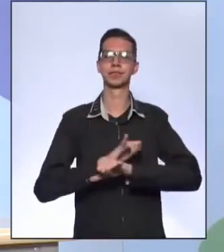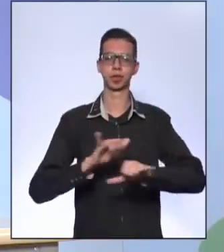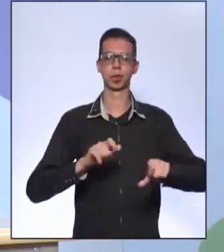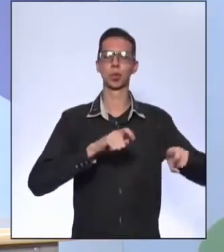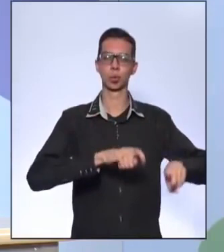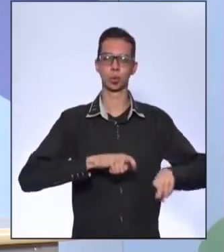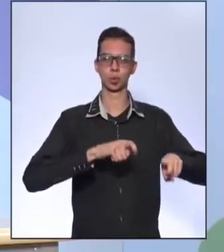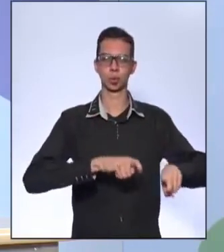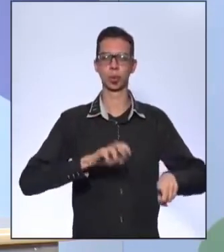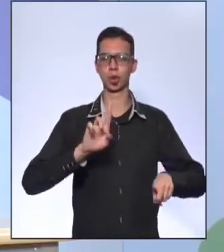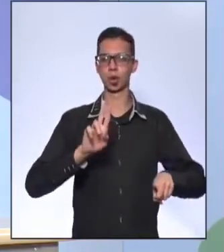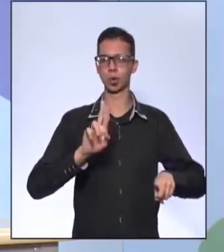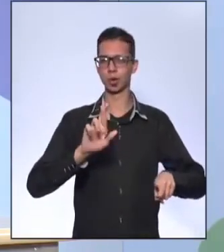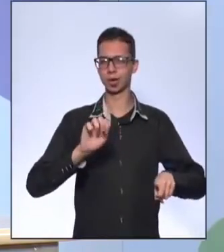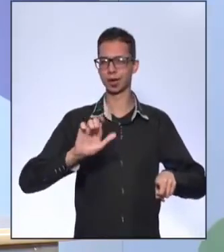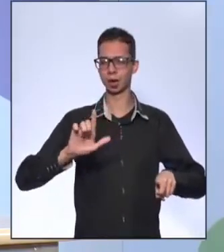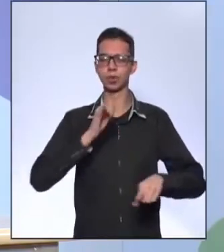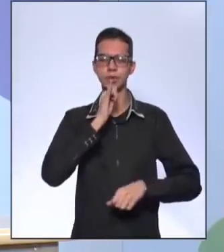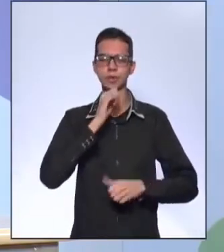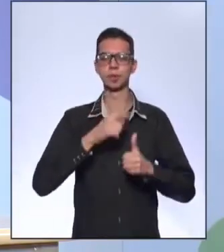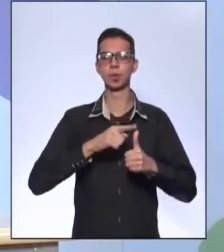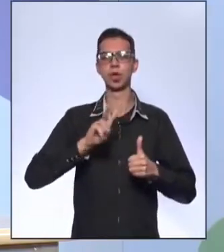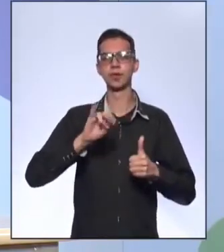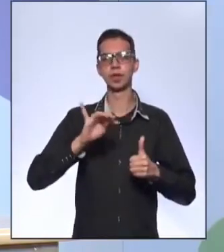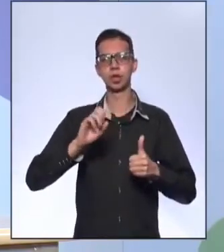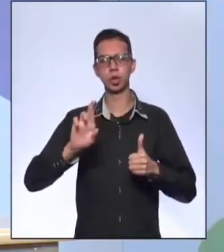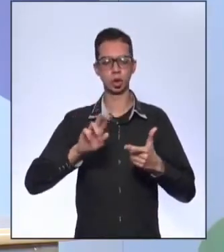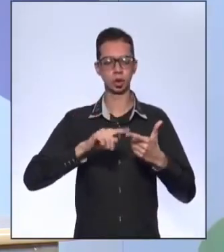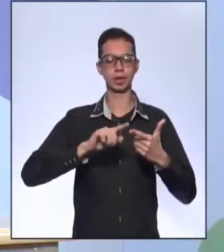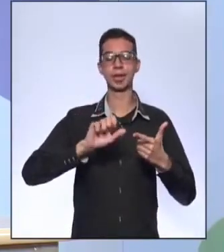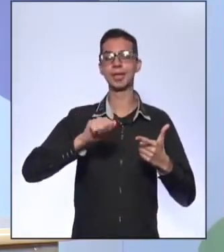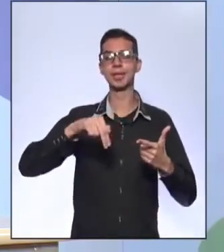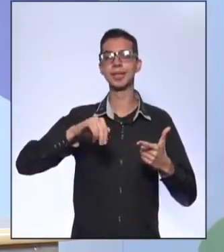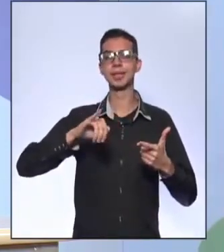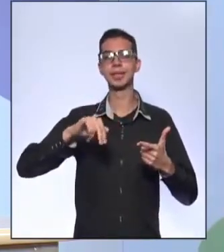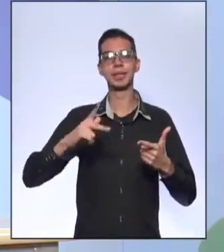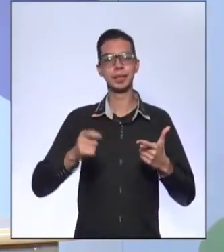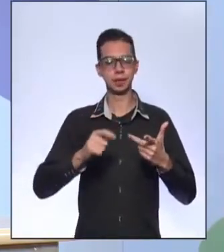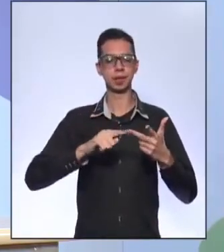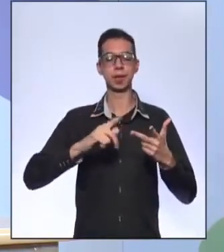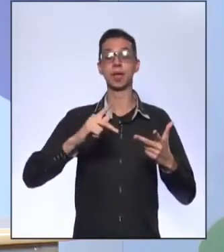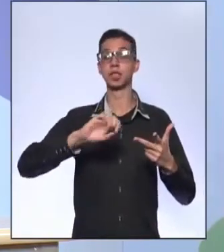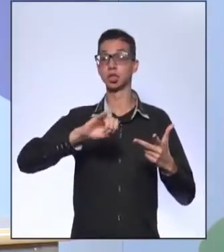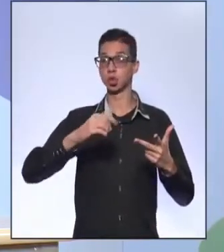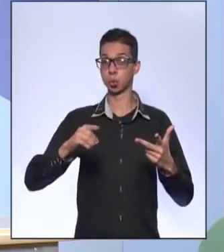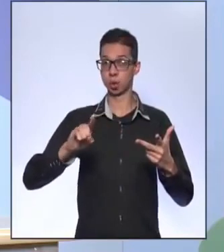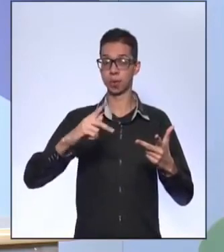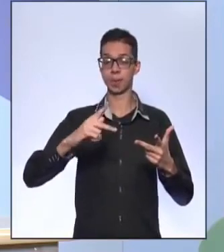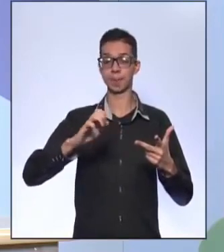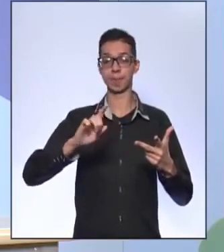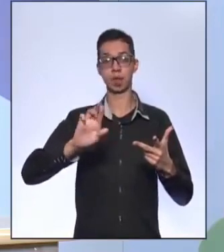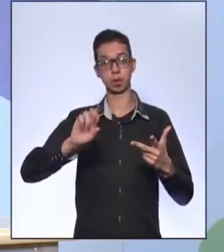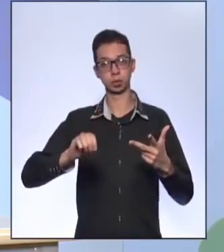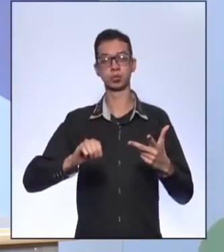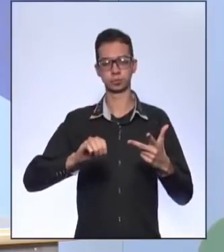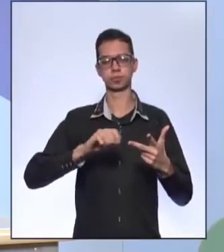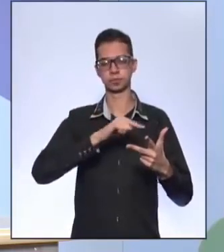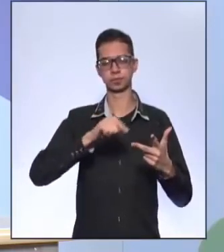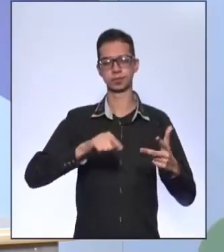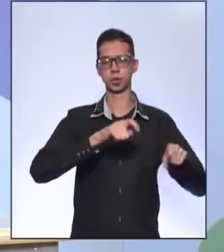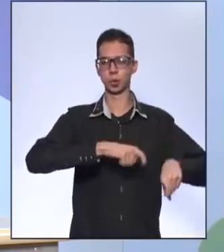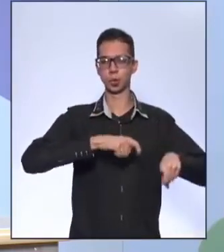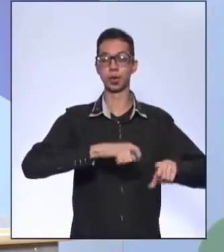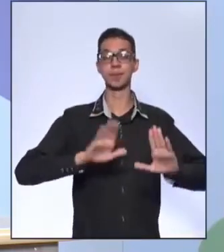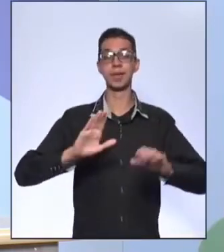rural né então por exemplo o Victor a Aninha João Pedro todos eles falaram Rural já né ah Carla